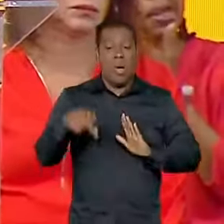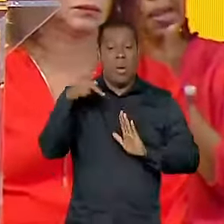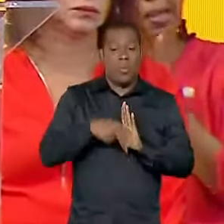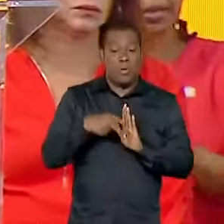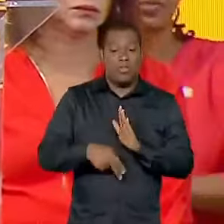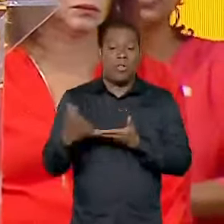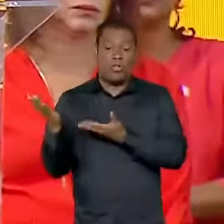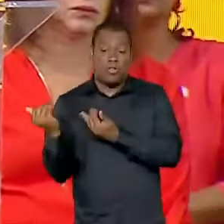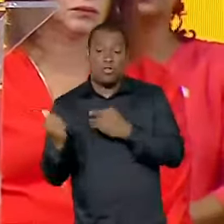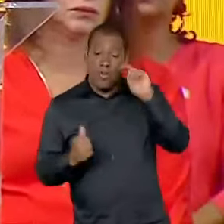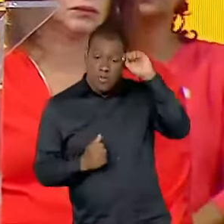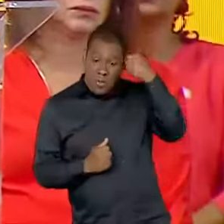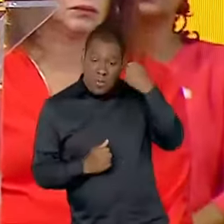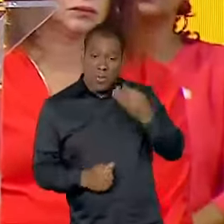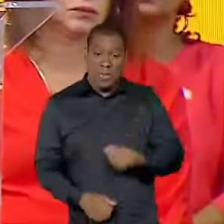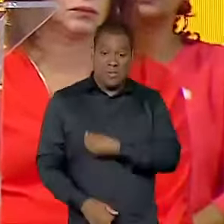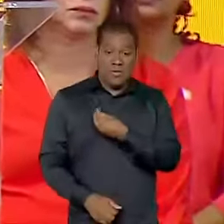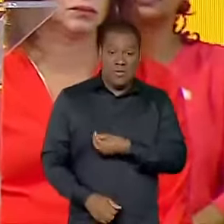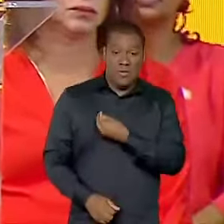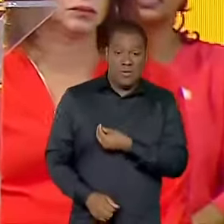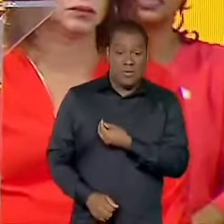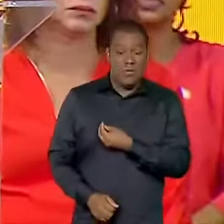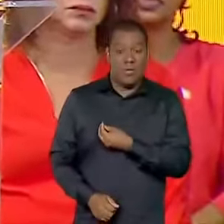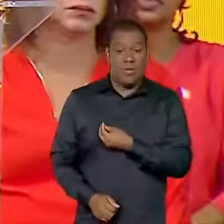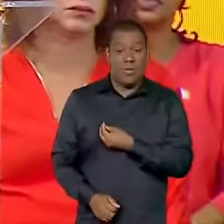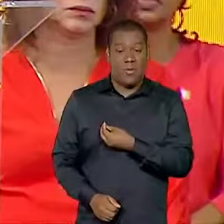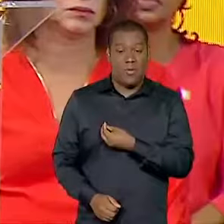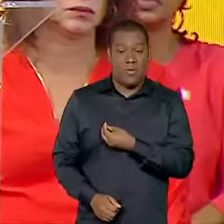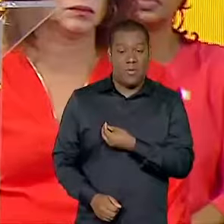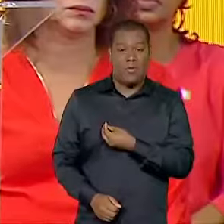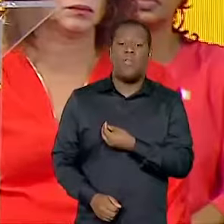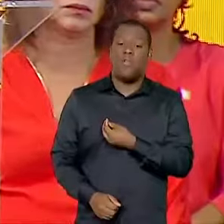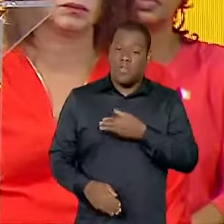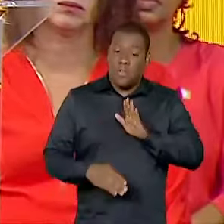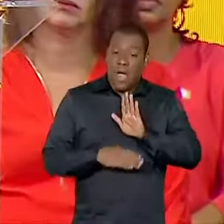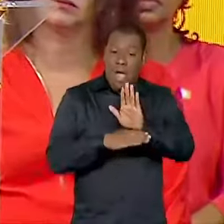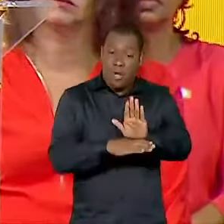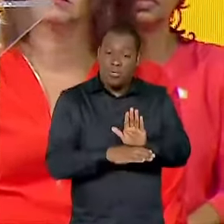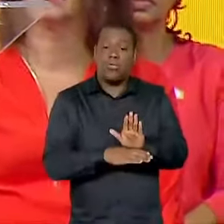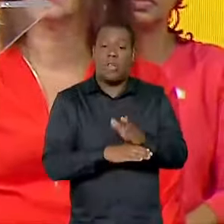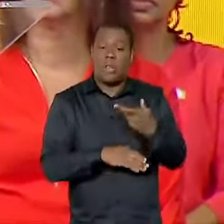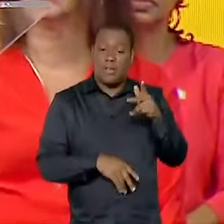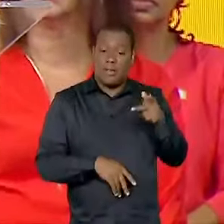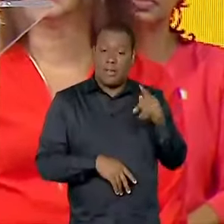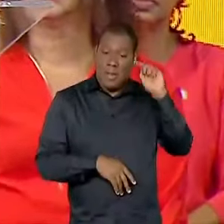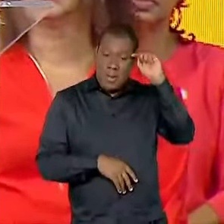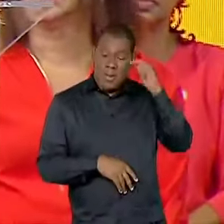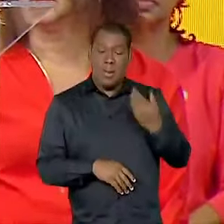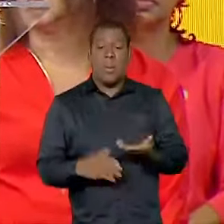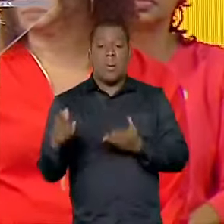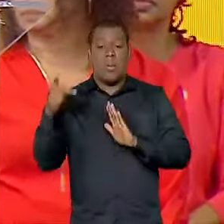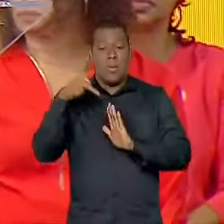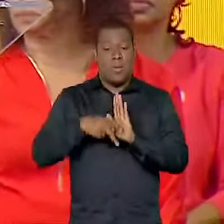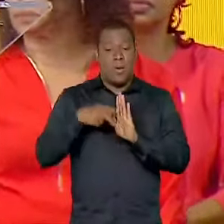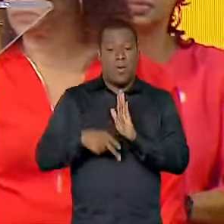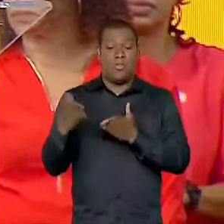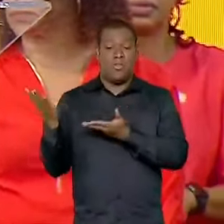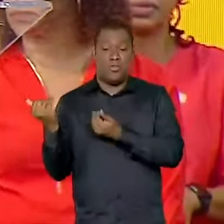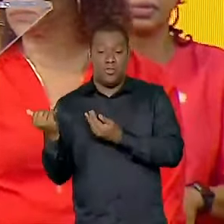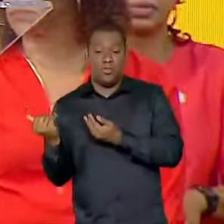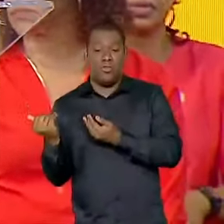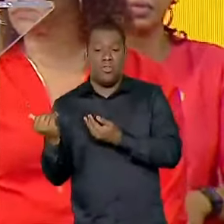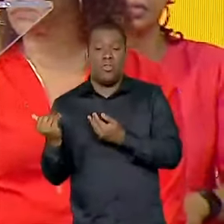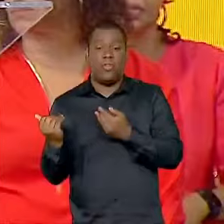Juventude Viva nem para de ajudar. O programa Juventude Viva